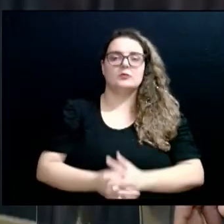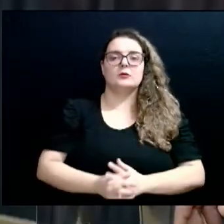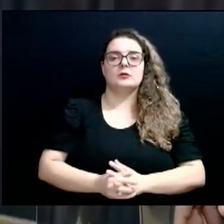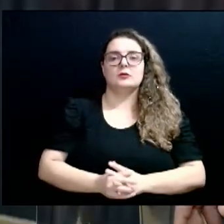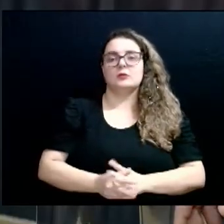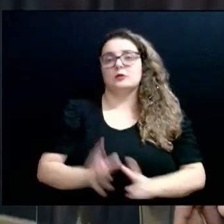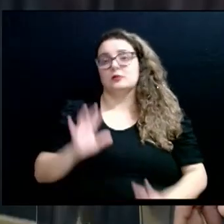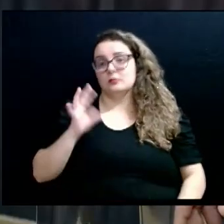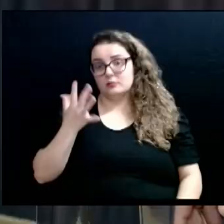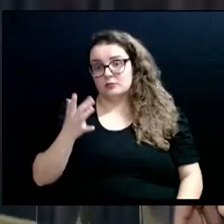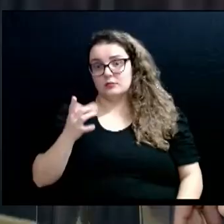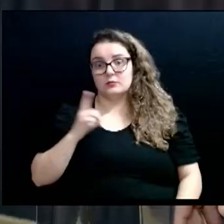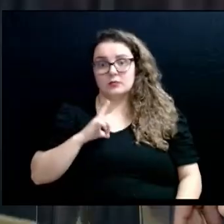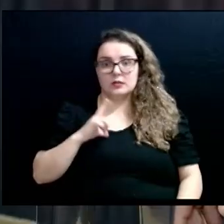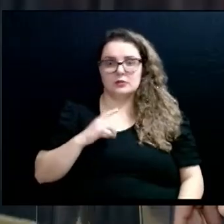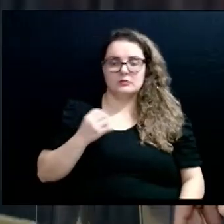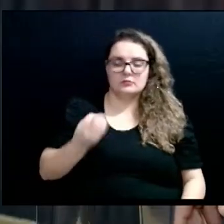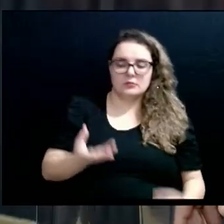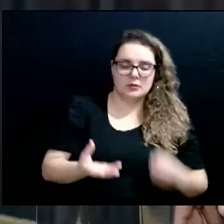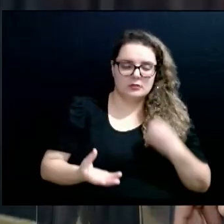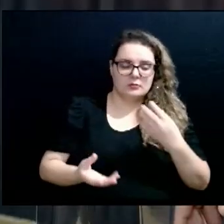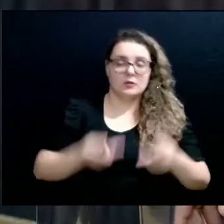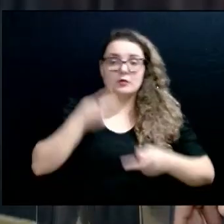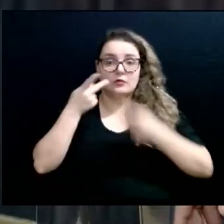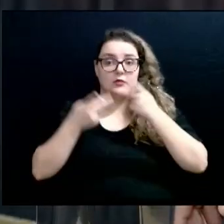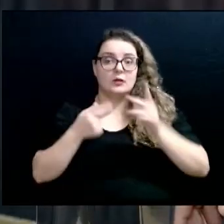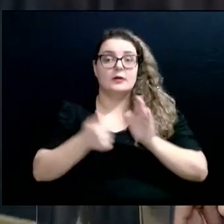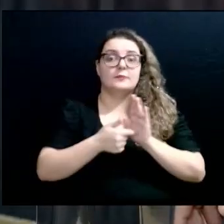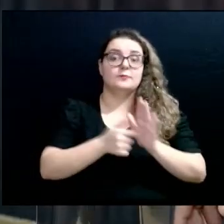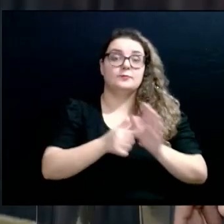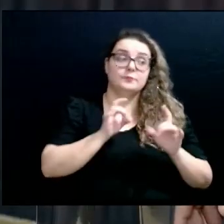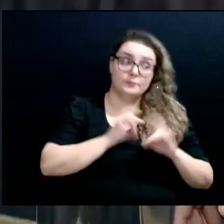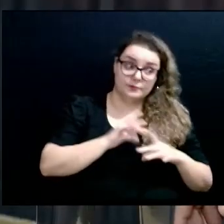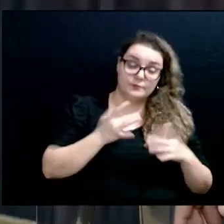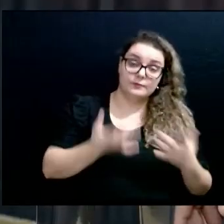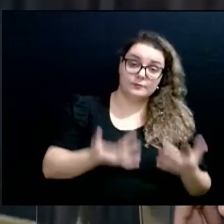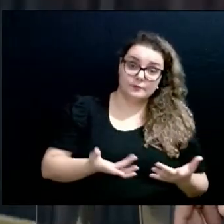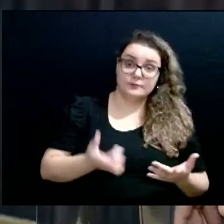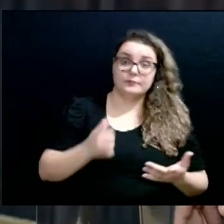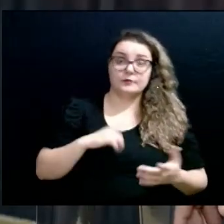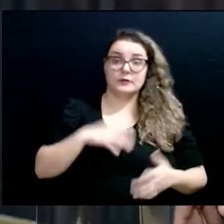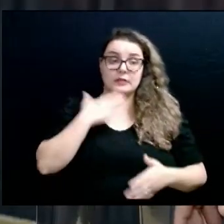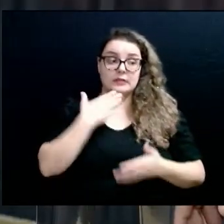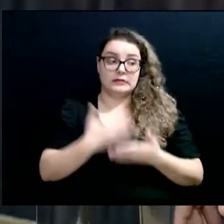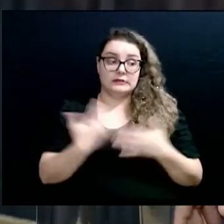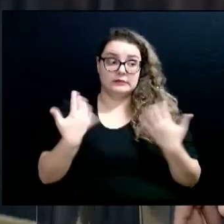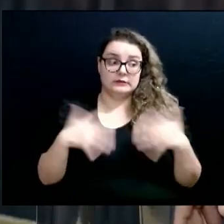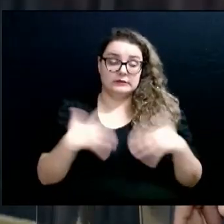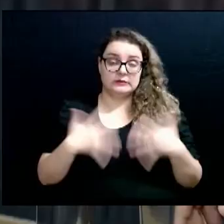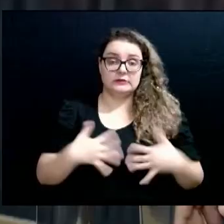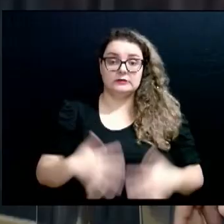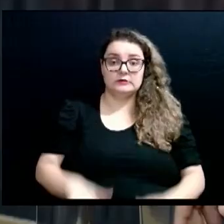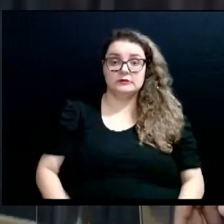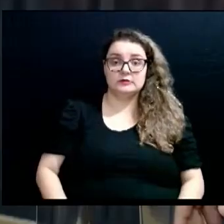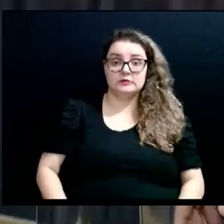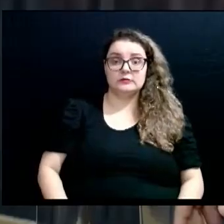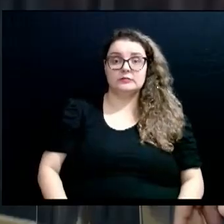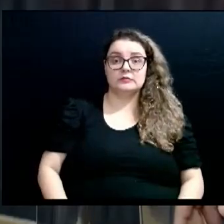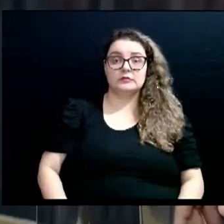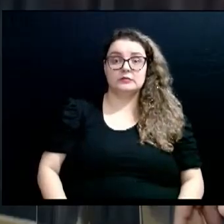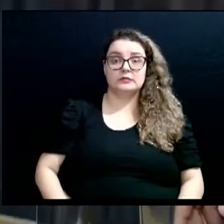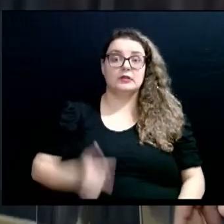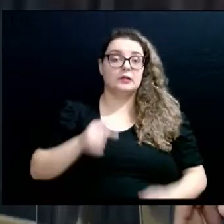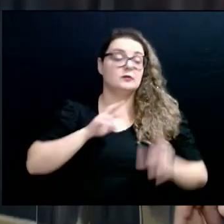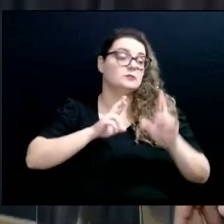ela traz outras falas que mostram que ela tá com medo, que ela tá assustada, né? Que ela tá sem esperança.